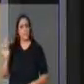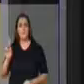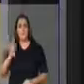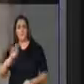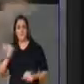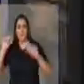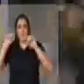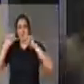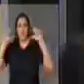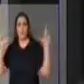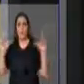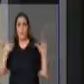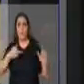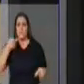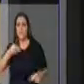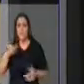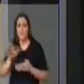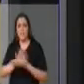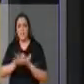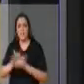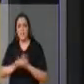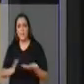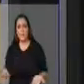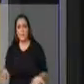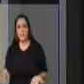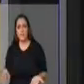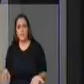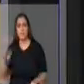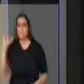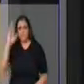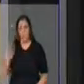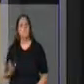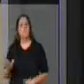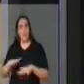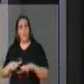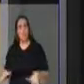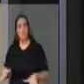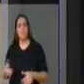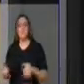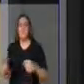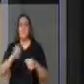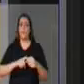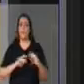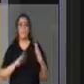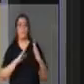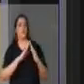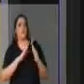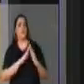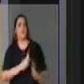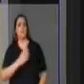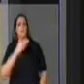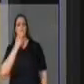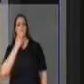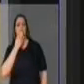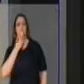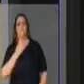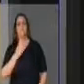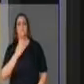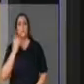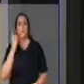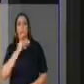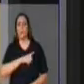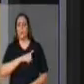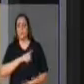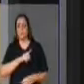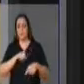mudo. Isso acontece no Brasil. E ele volta para casa mudo. Ele não tem acesso a esse